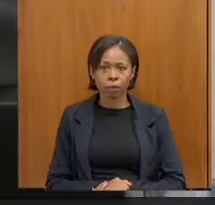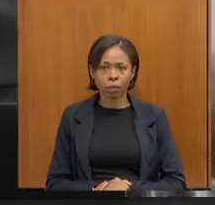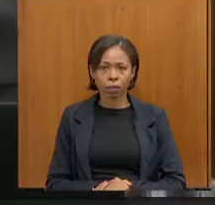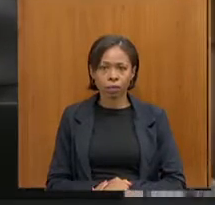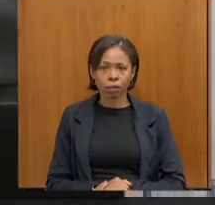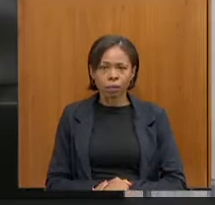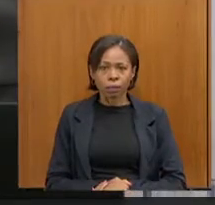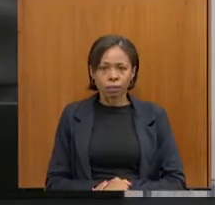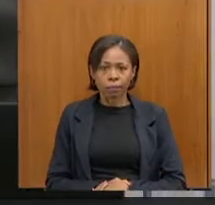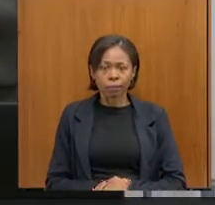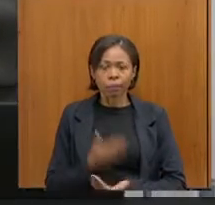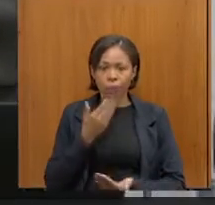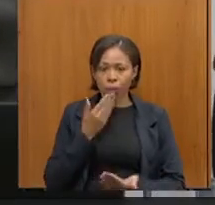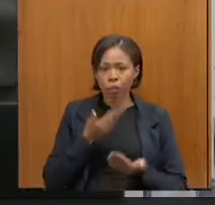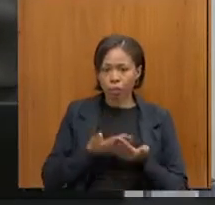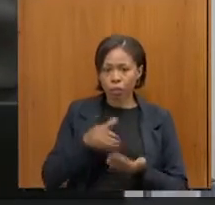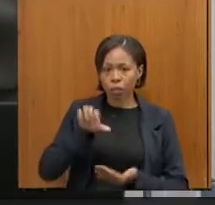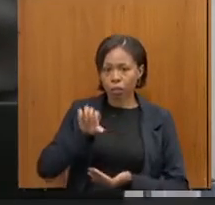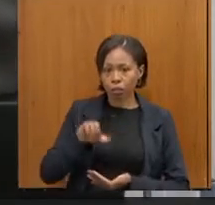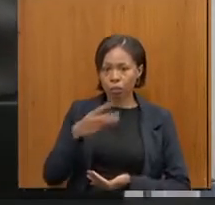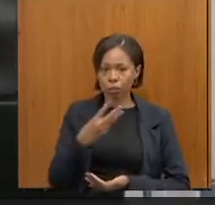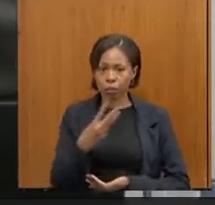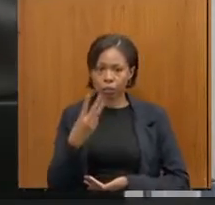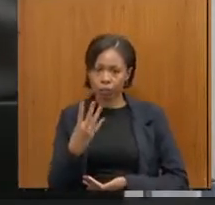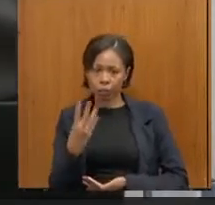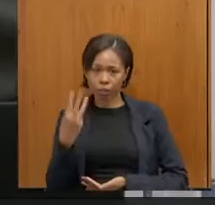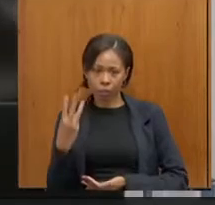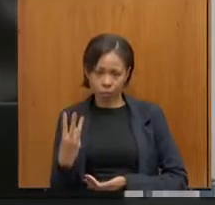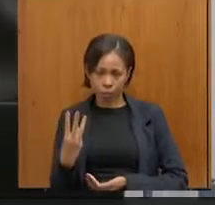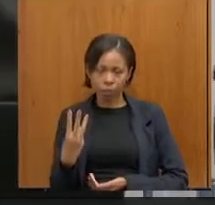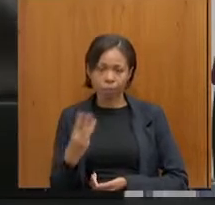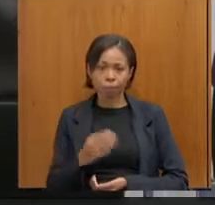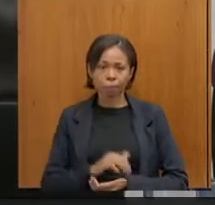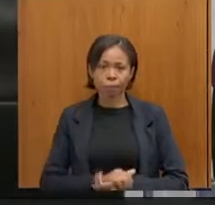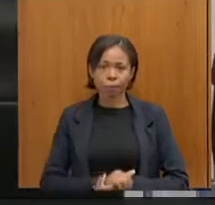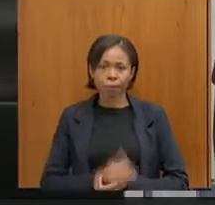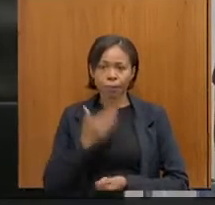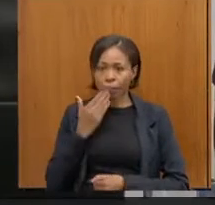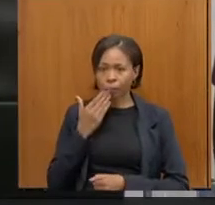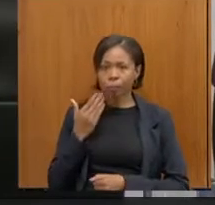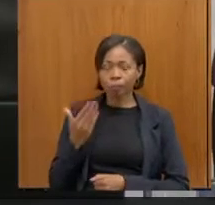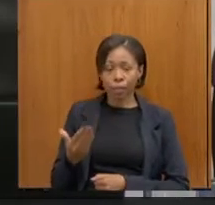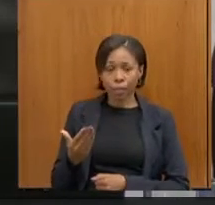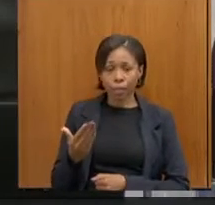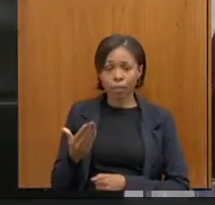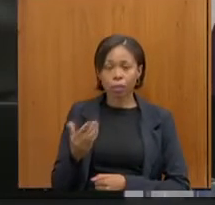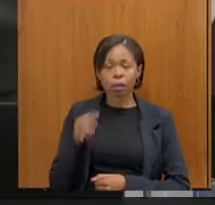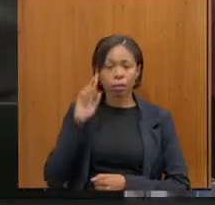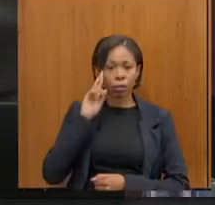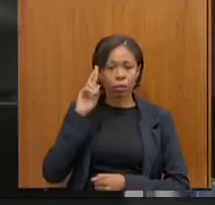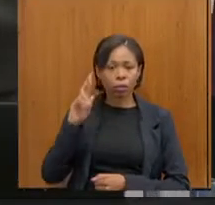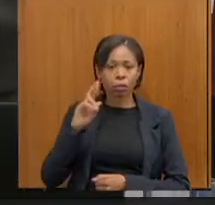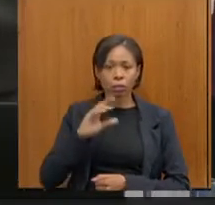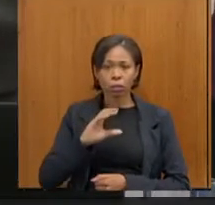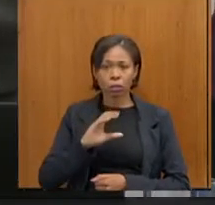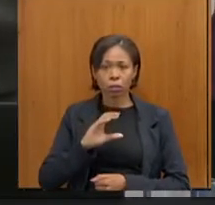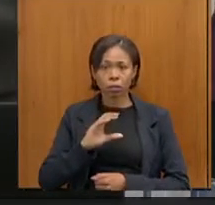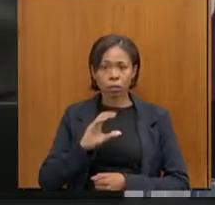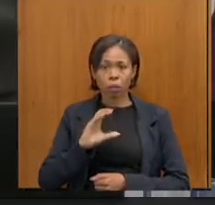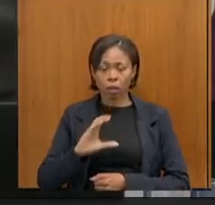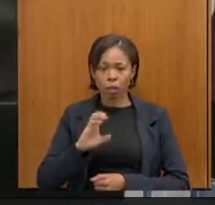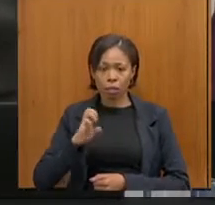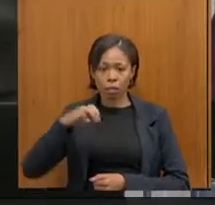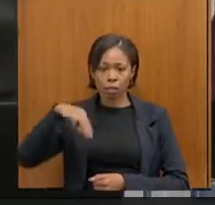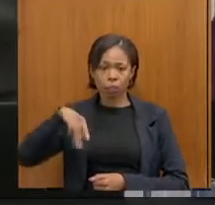o requerimento comissão 9343 requer seja encaminhado Hoje eu tô crescendo a comissão